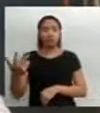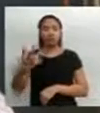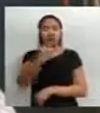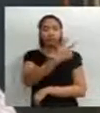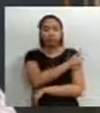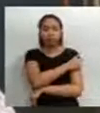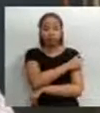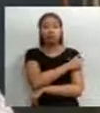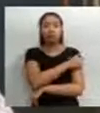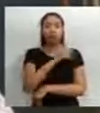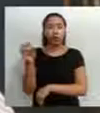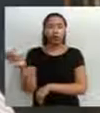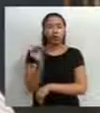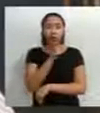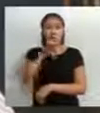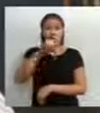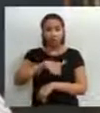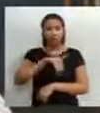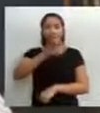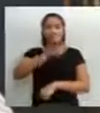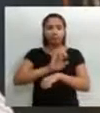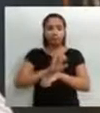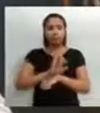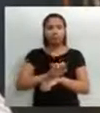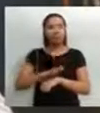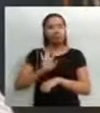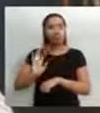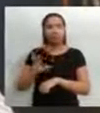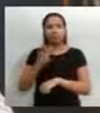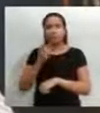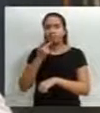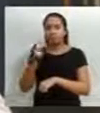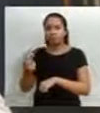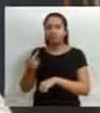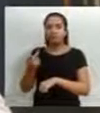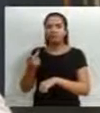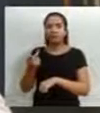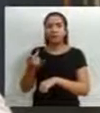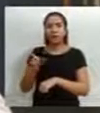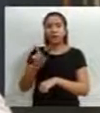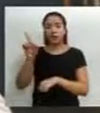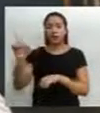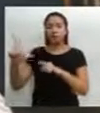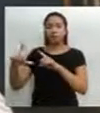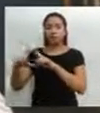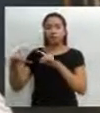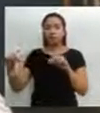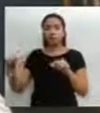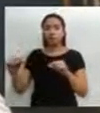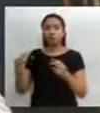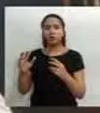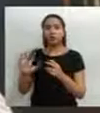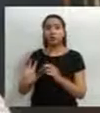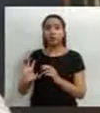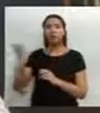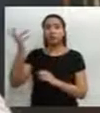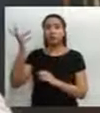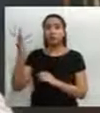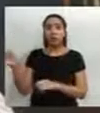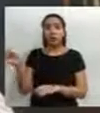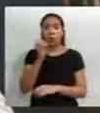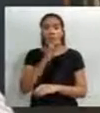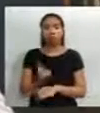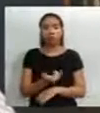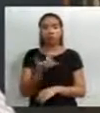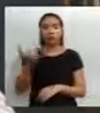mais doses de vacina para o nosso estado. Acabei de falar em Brasília,